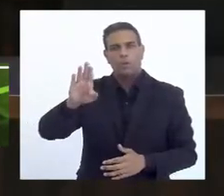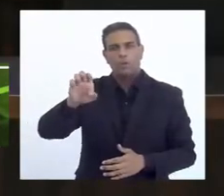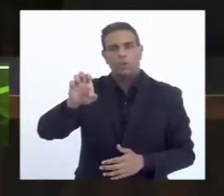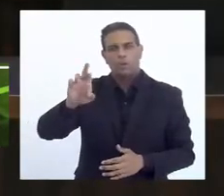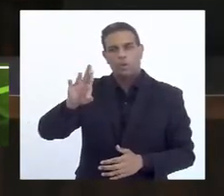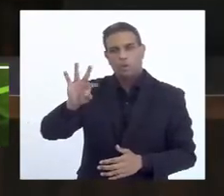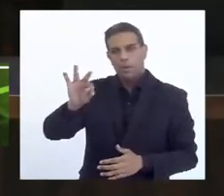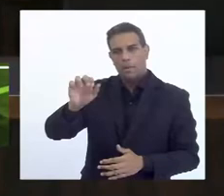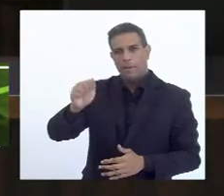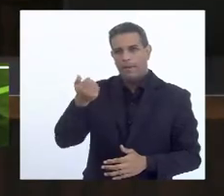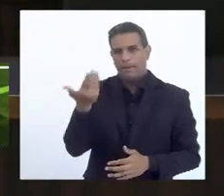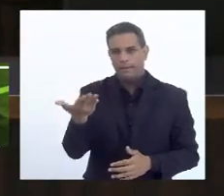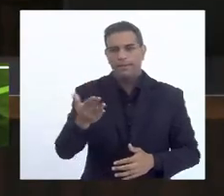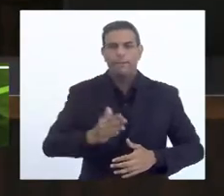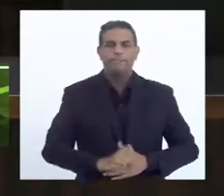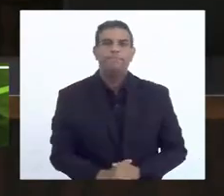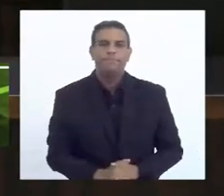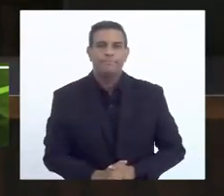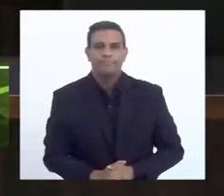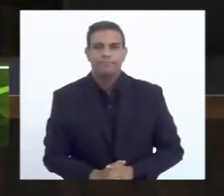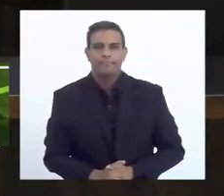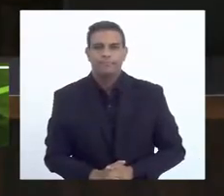você.